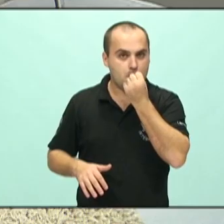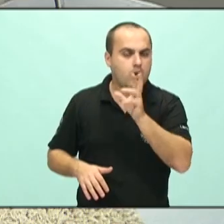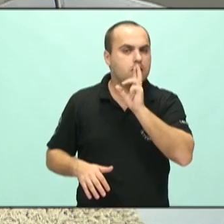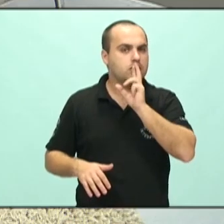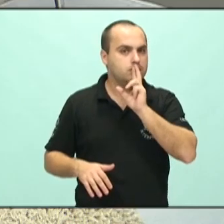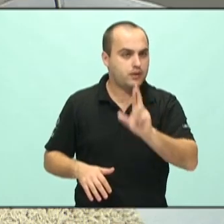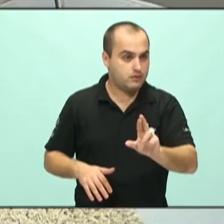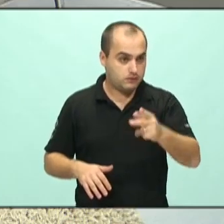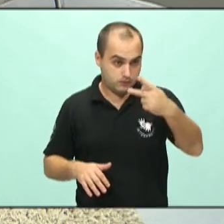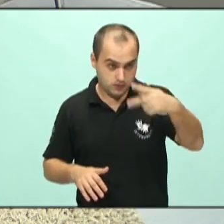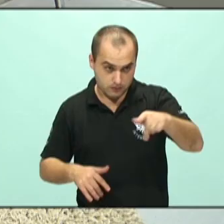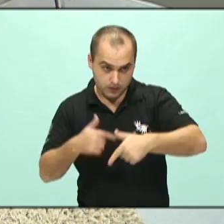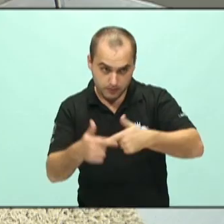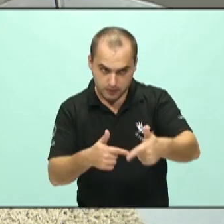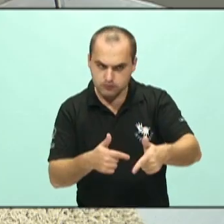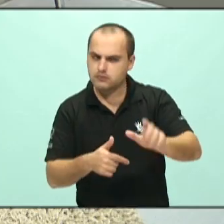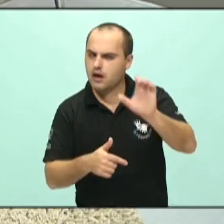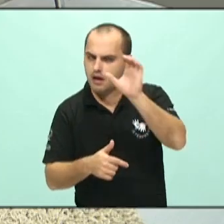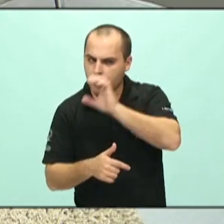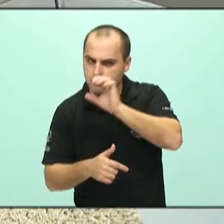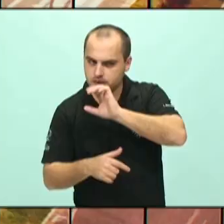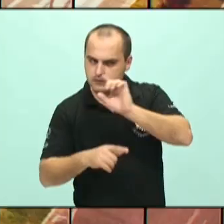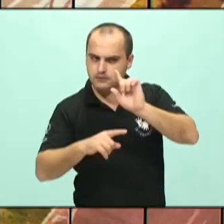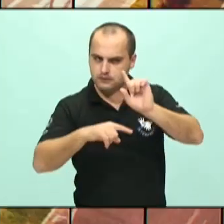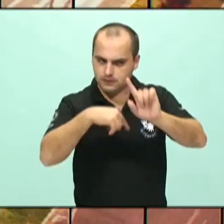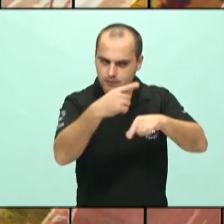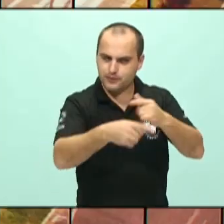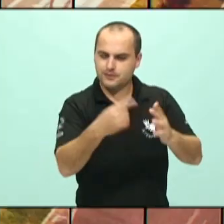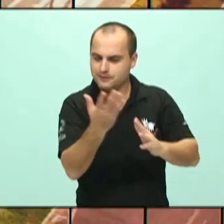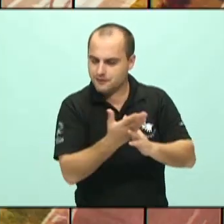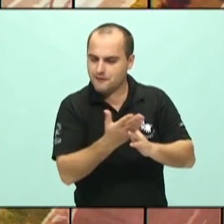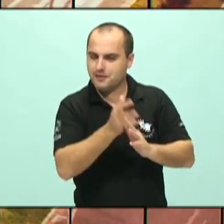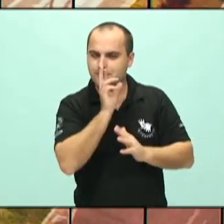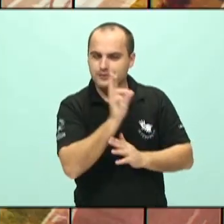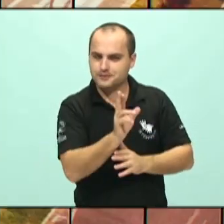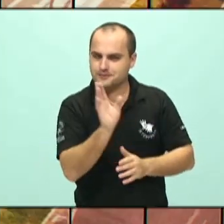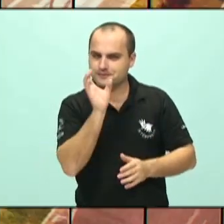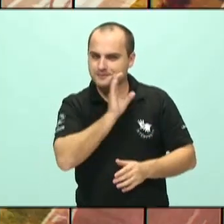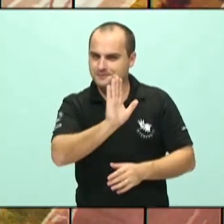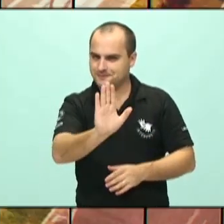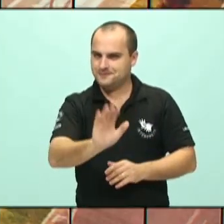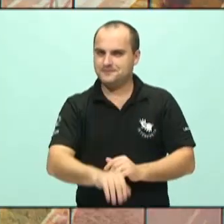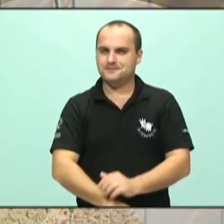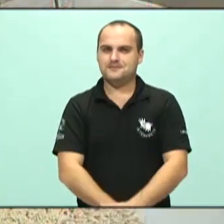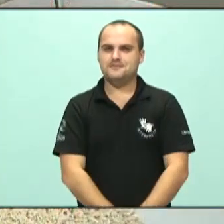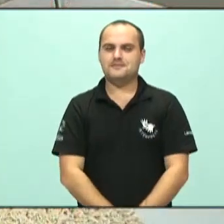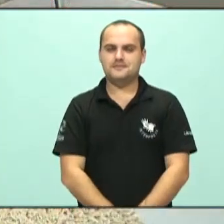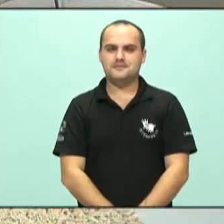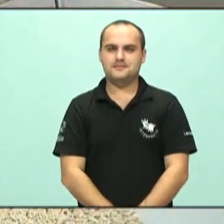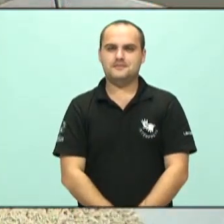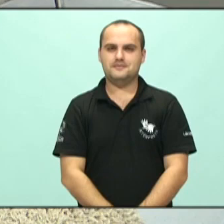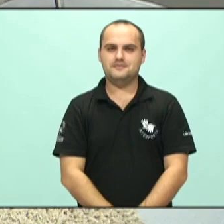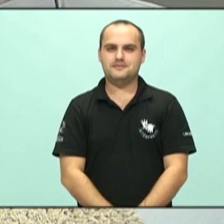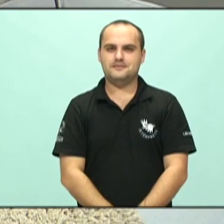trabalho que o senhor realiza? Um instante só, a gente já volta. Até já.